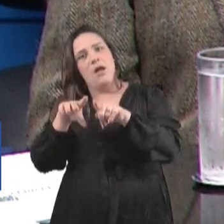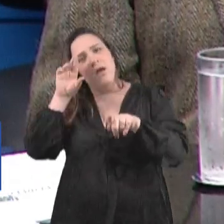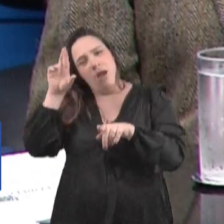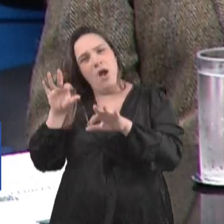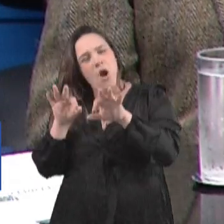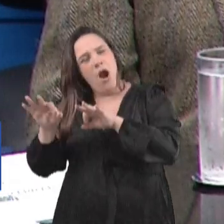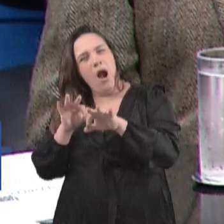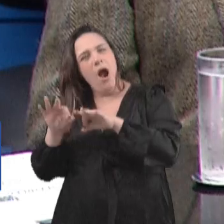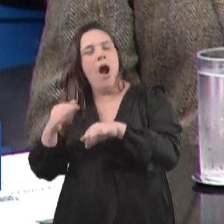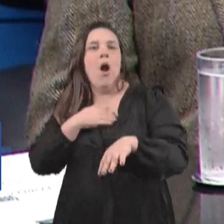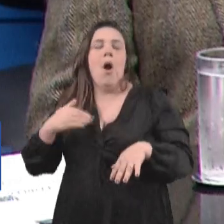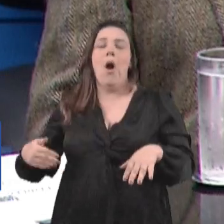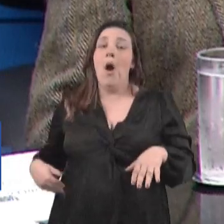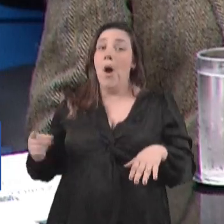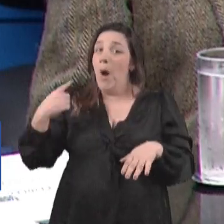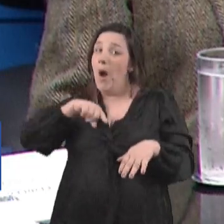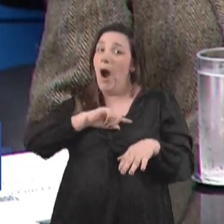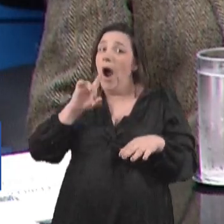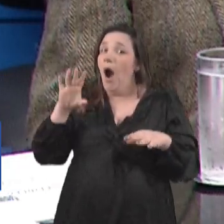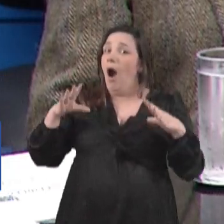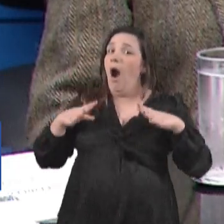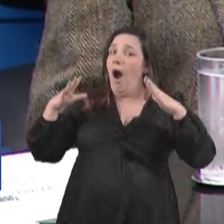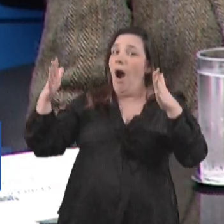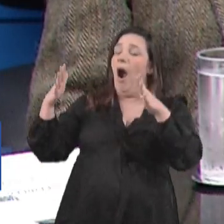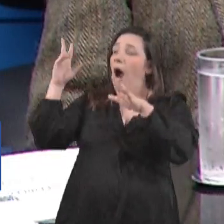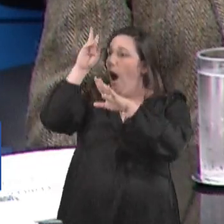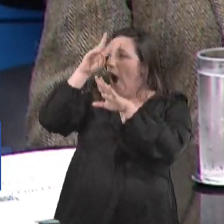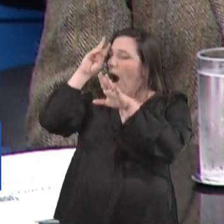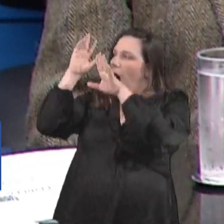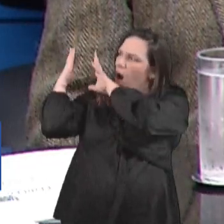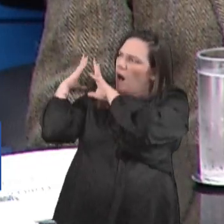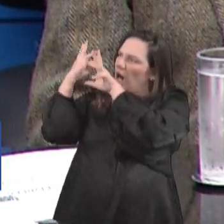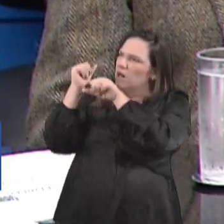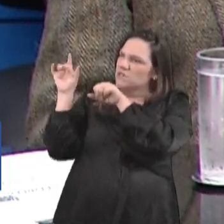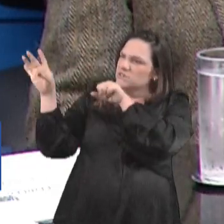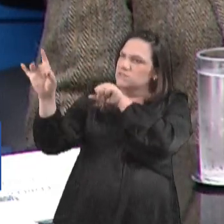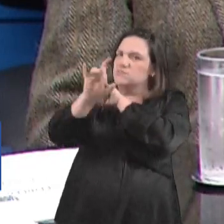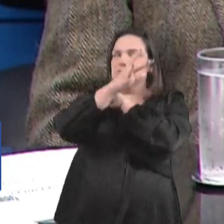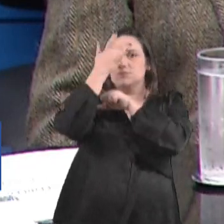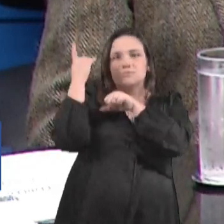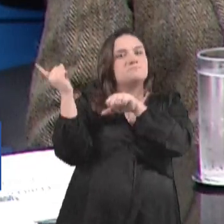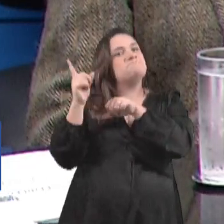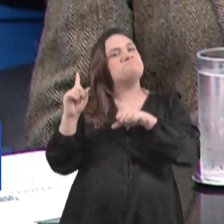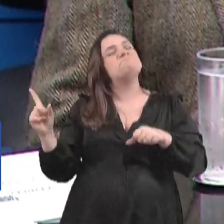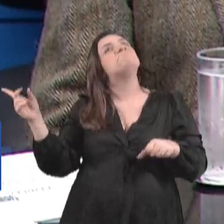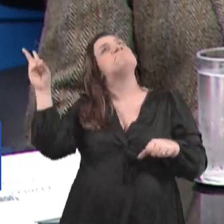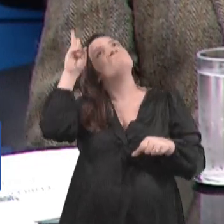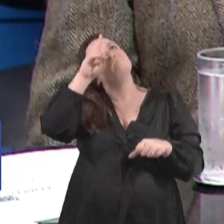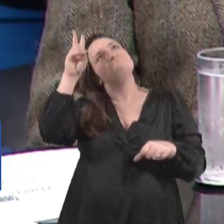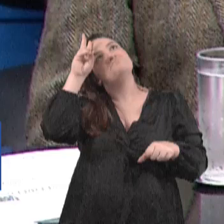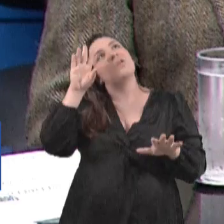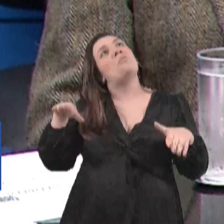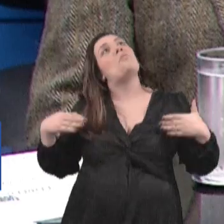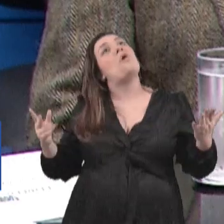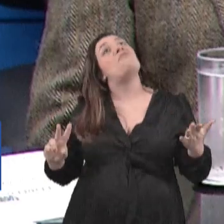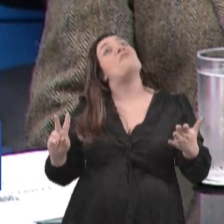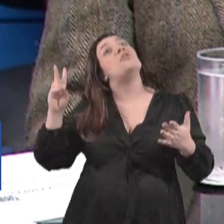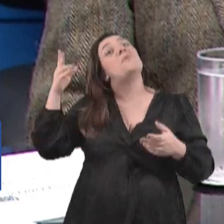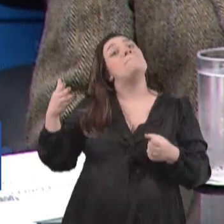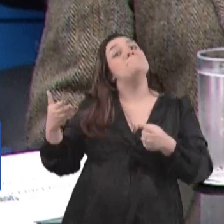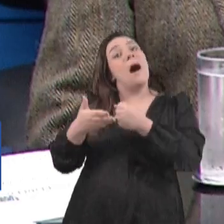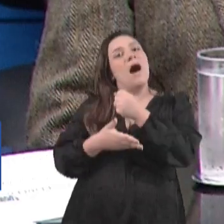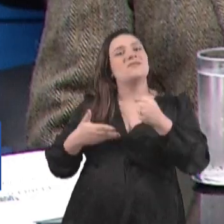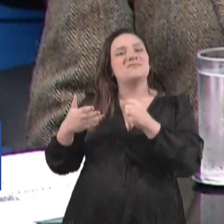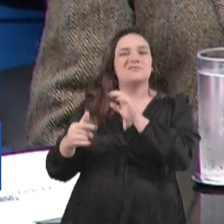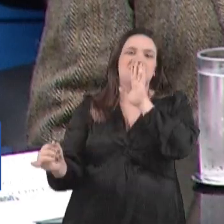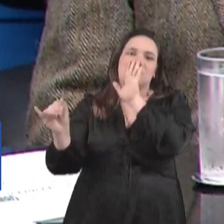pública, nós não estamos apenas celebrando trajetórias individuais. Estamos reafirmando os ideais que forjaram